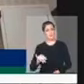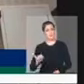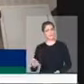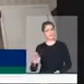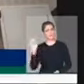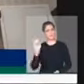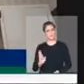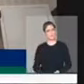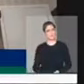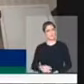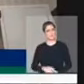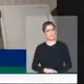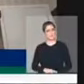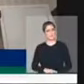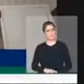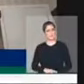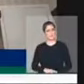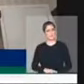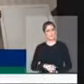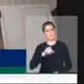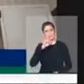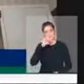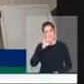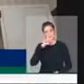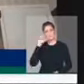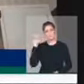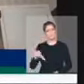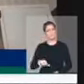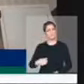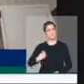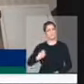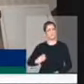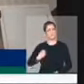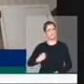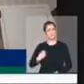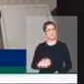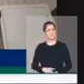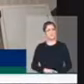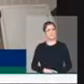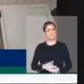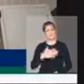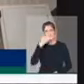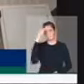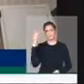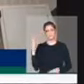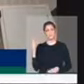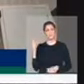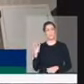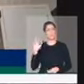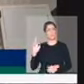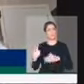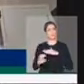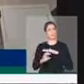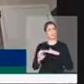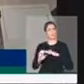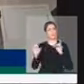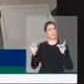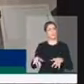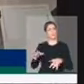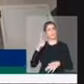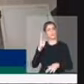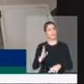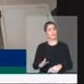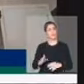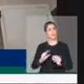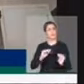com a maior taxa de vulnerabilidade externa com a migração dos investidores estrangeiros saíram do brasil porque não tem